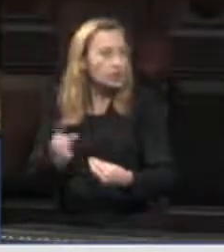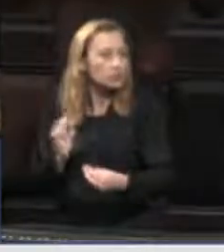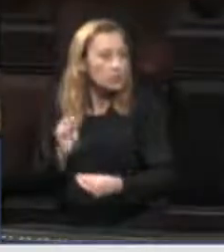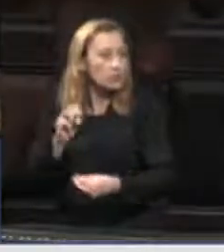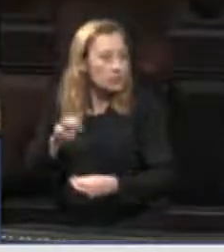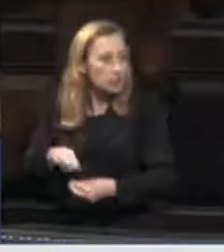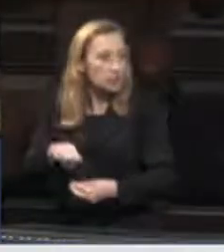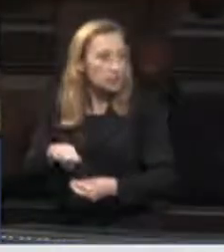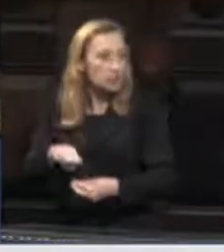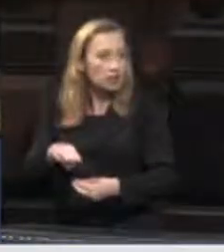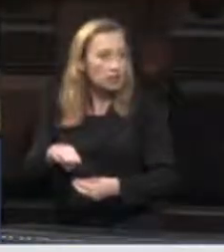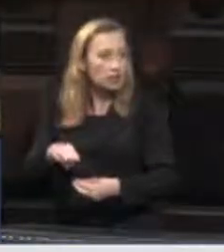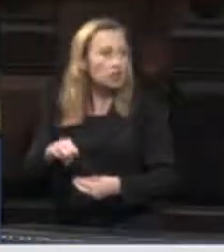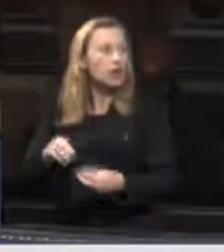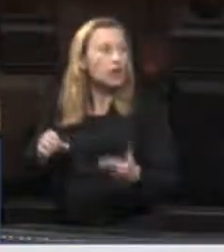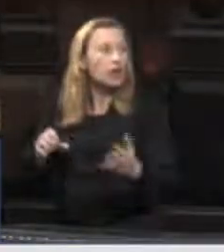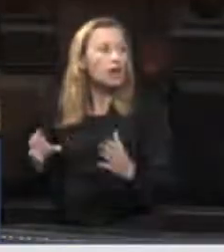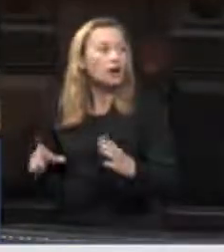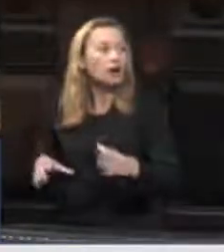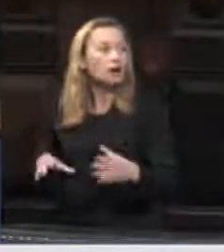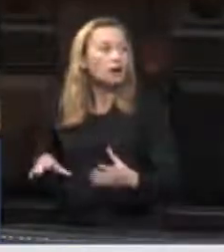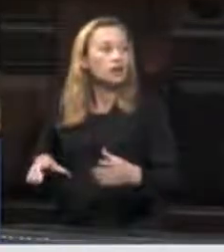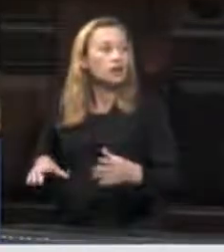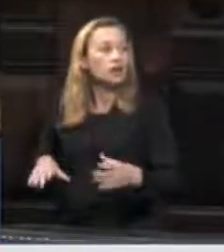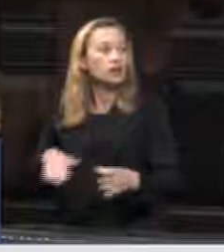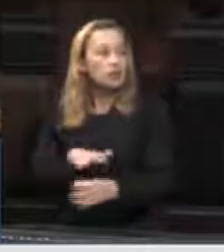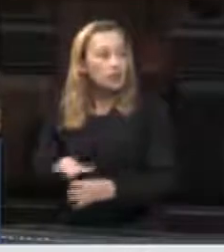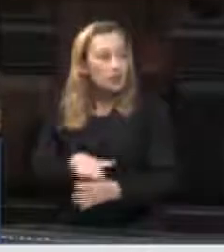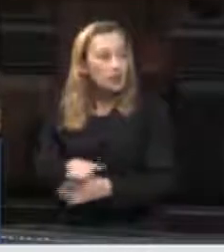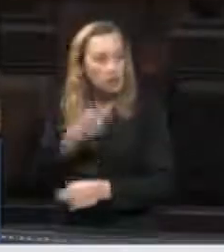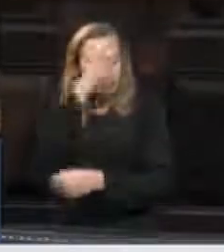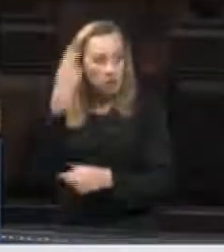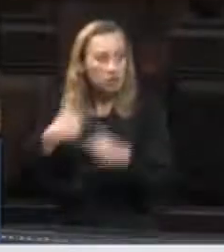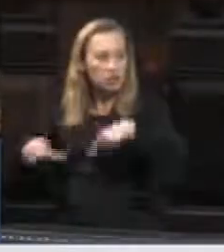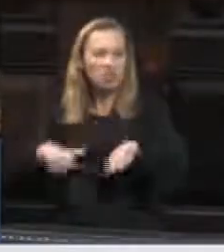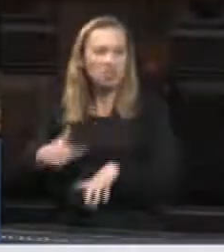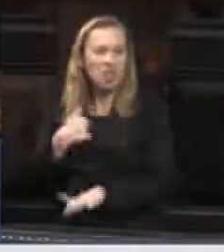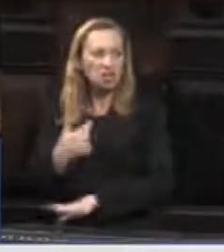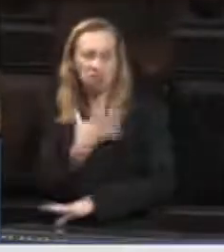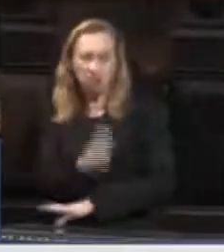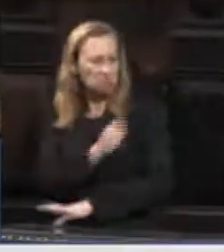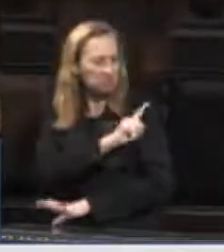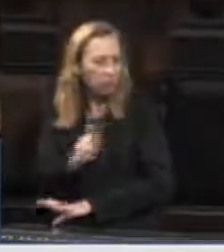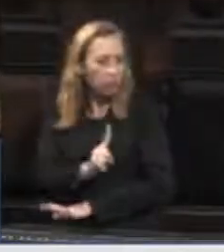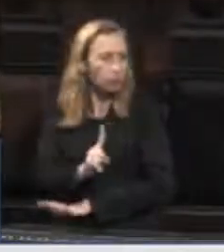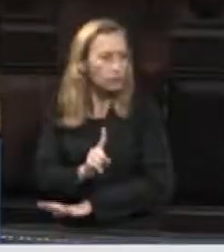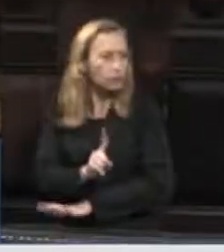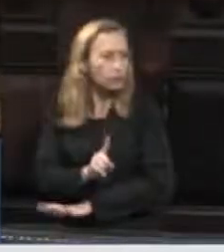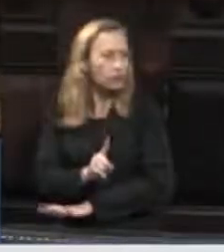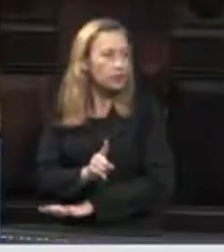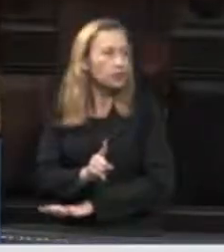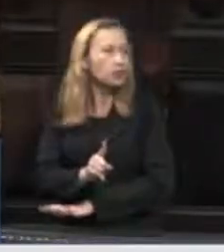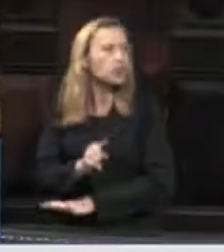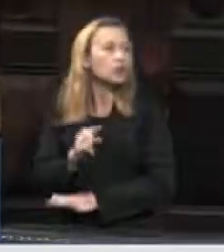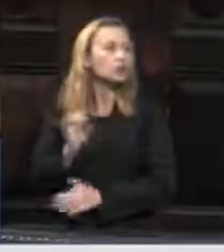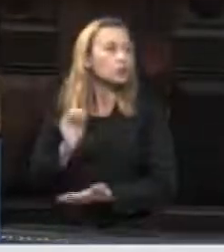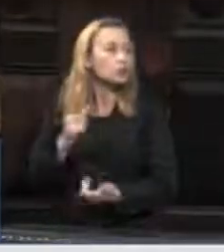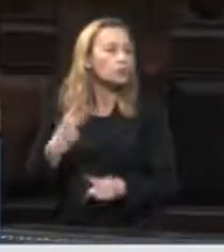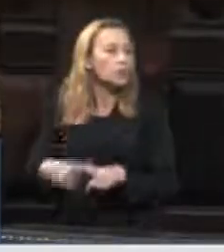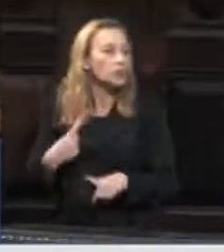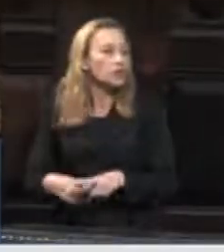cobrar do trabalhador a conta da crise. Isso a gente não vai aceitar. A gente não vai aceitar, porque em vez de